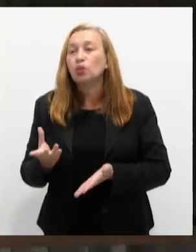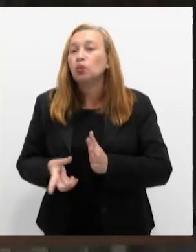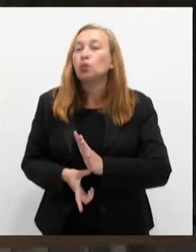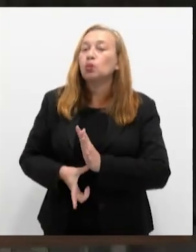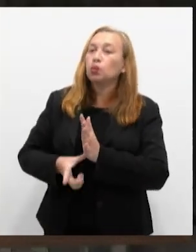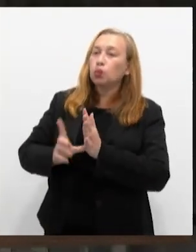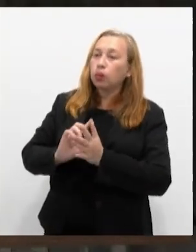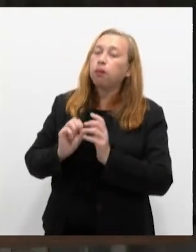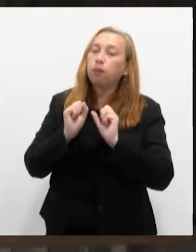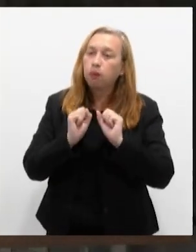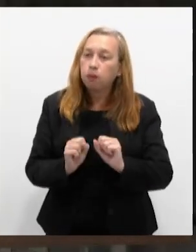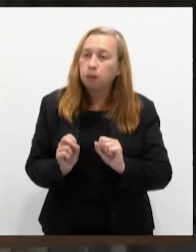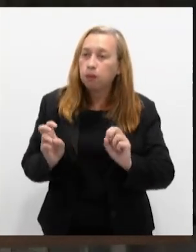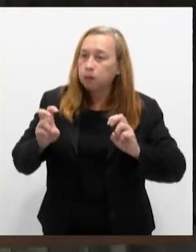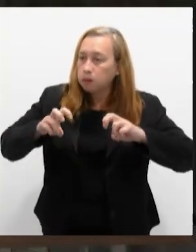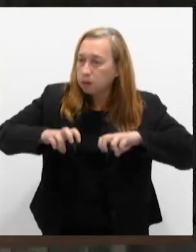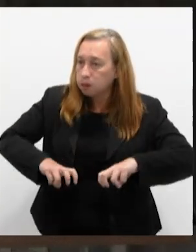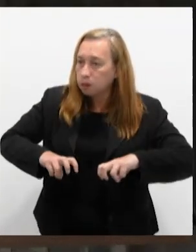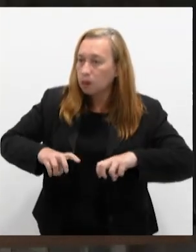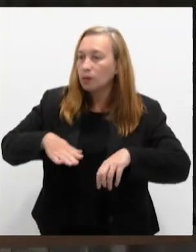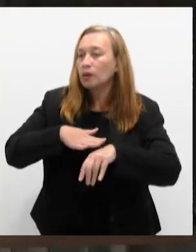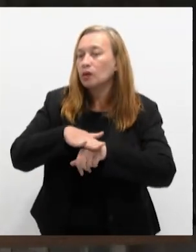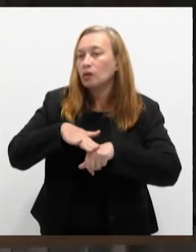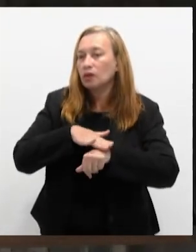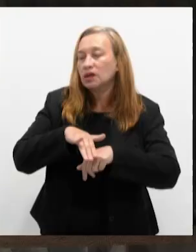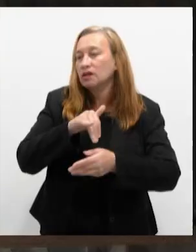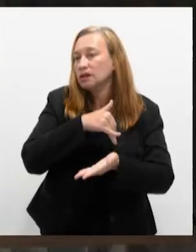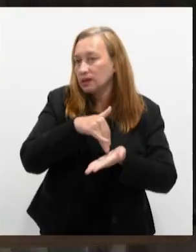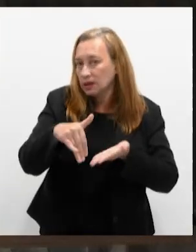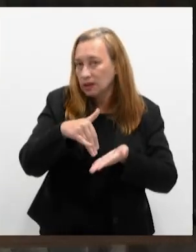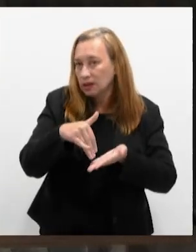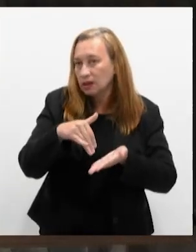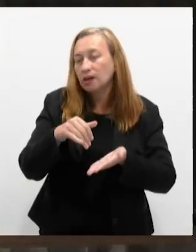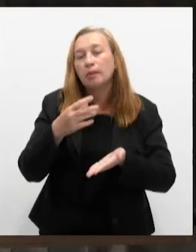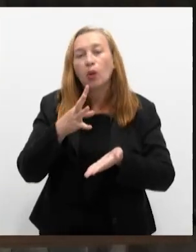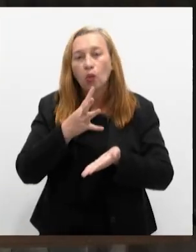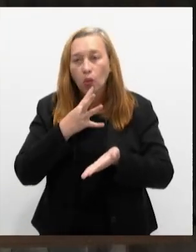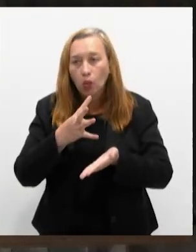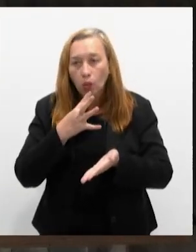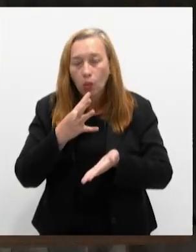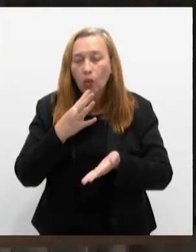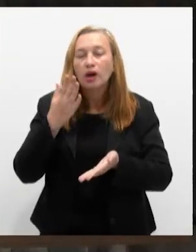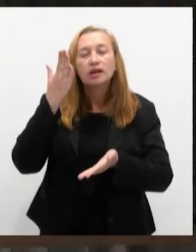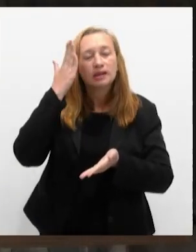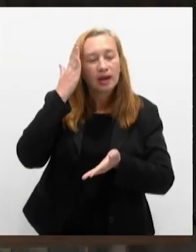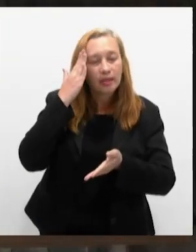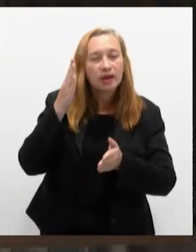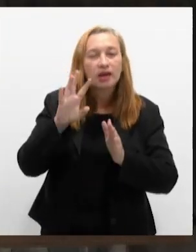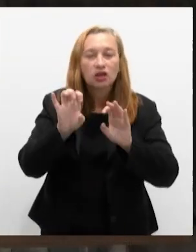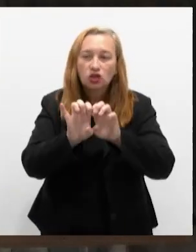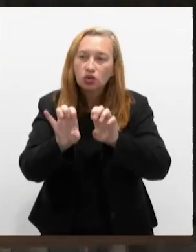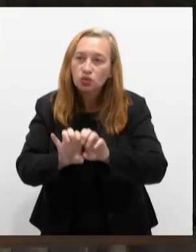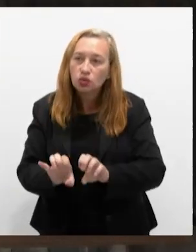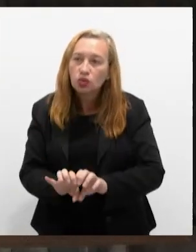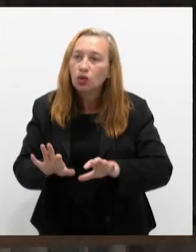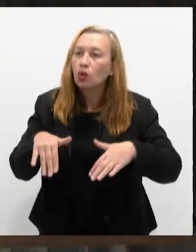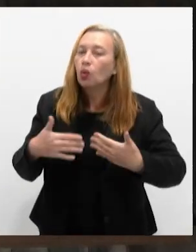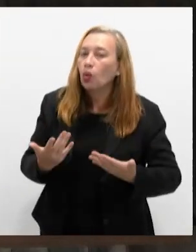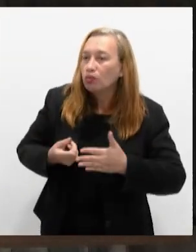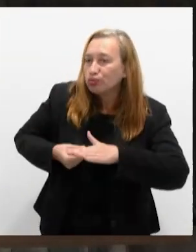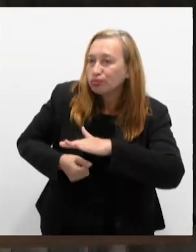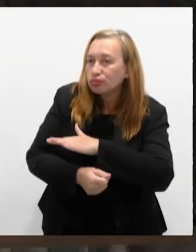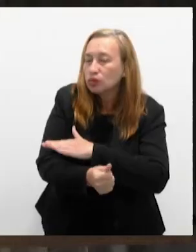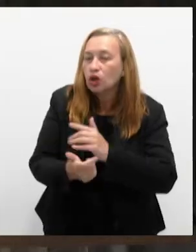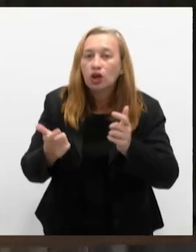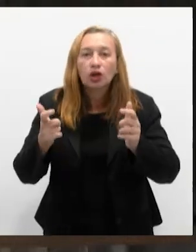a gente puder sentar também com a secretaria, não é? Para conhecer, saber as estruturas, saber quais os investimentos e